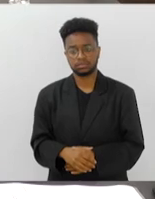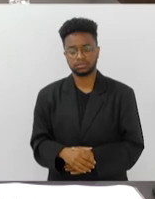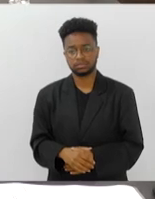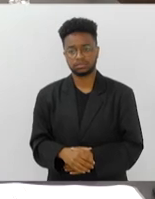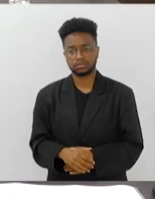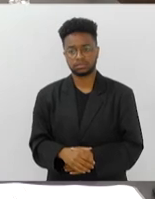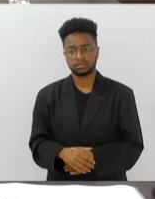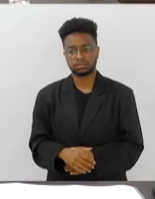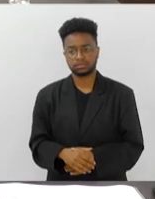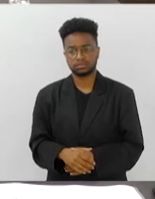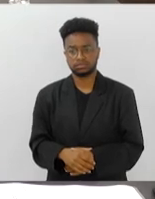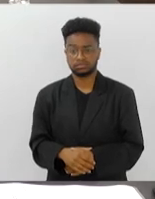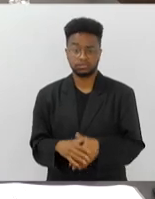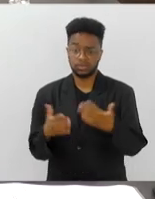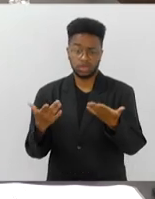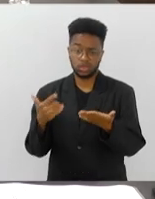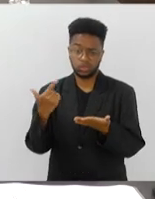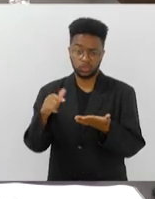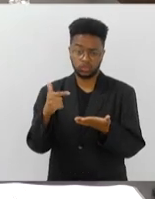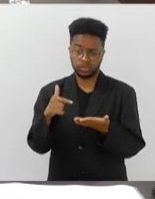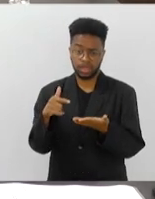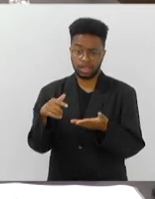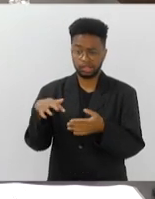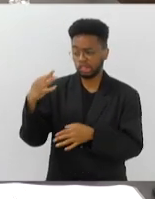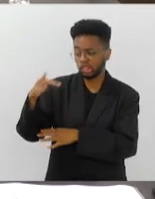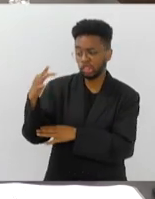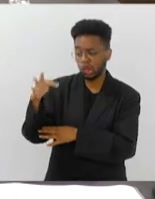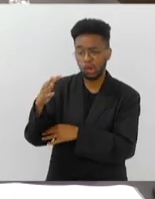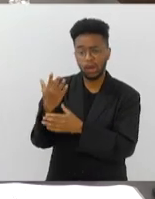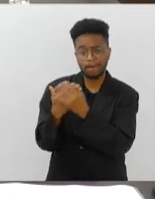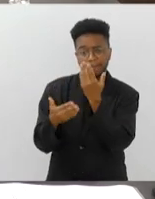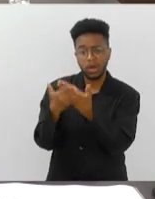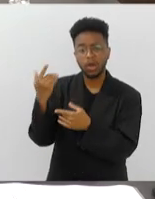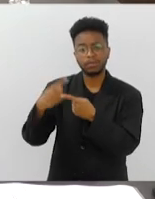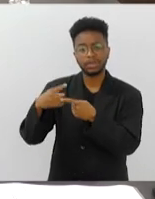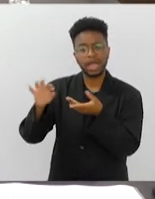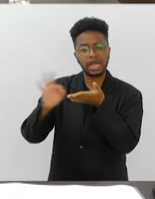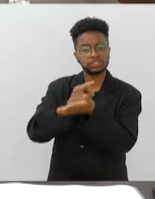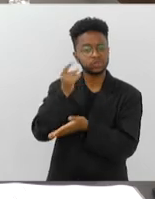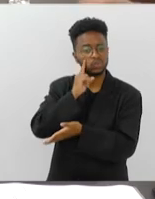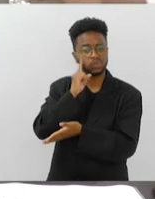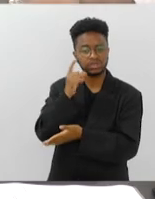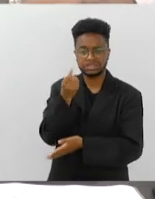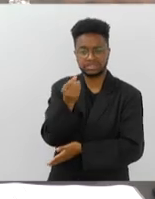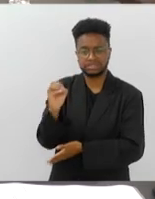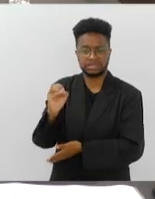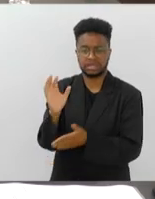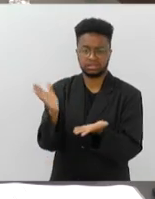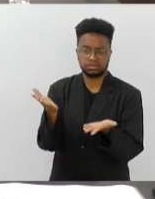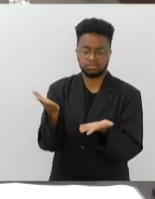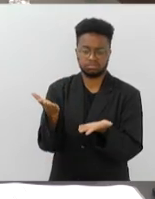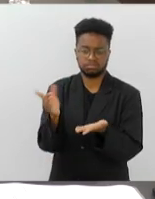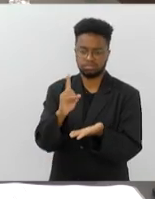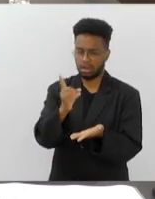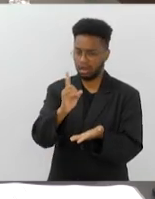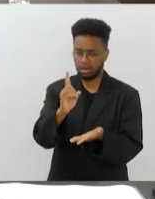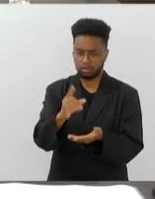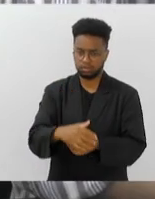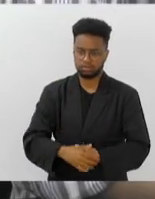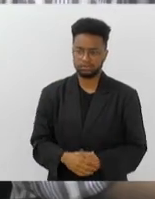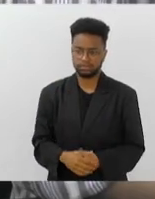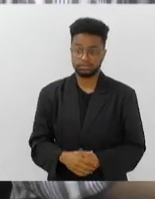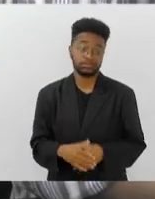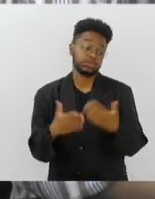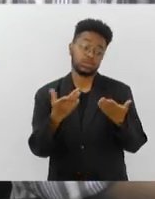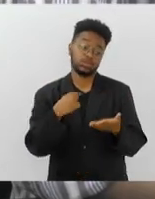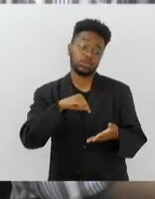E a gente não vai ter torcicólogo na mão por assinar por dia 60 processos. Não dá. Por essa lógica, a gente nem poderia